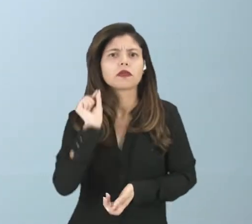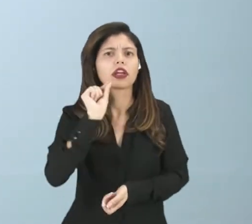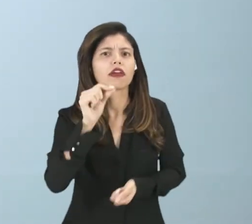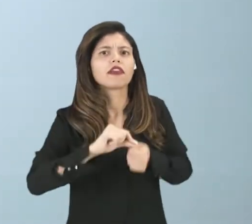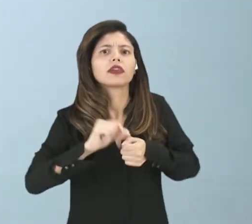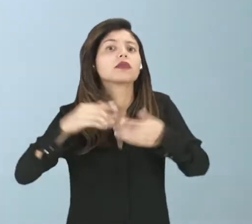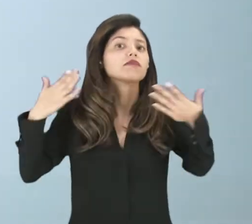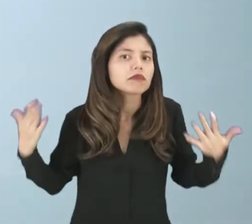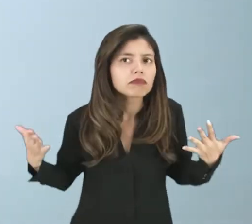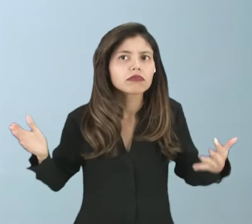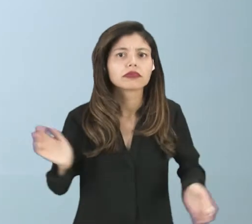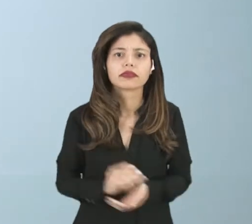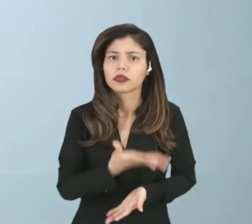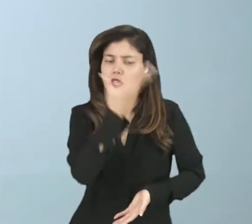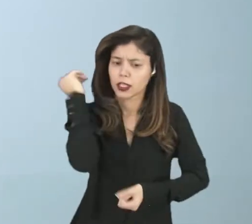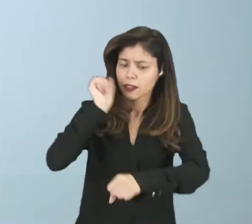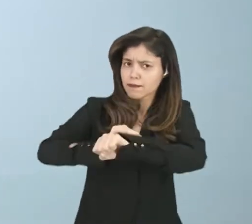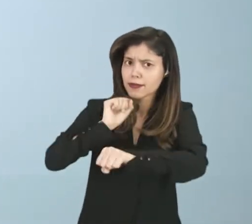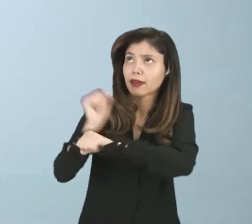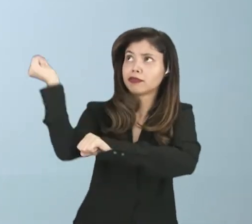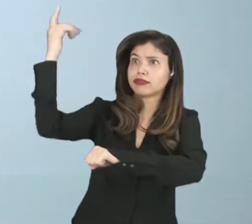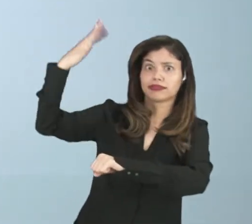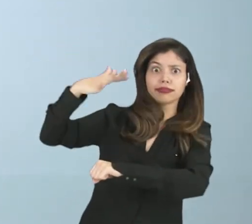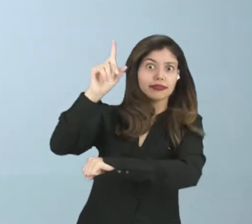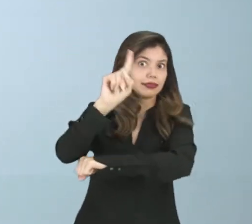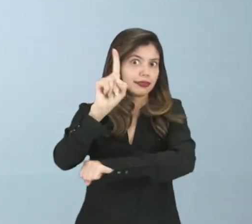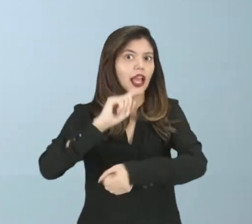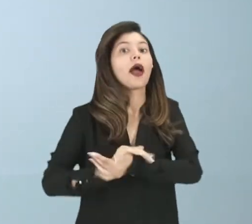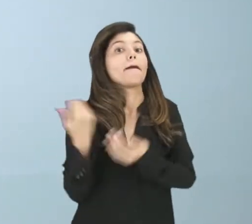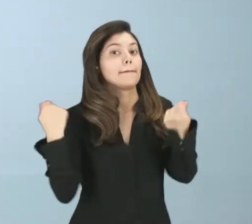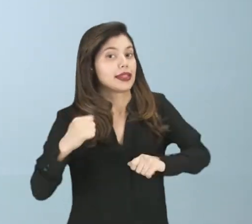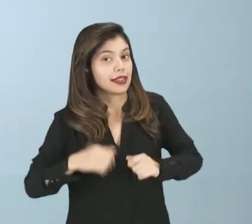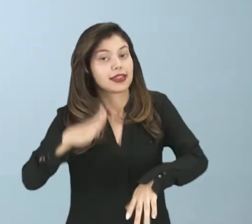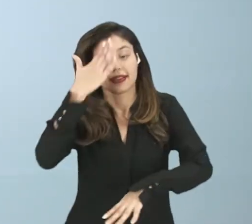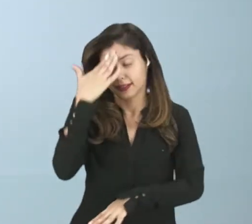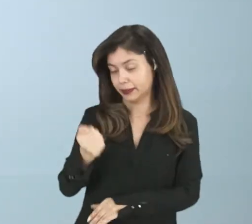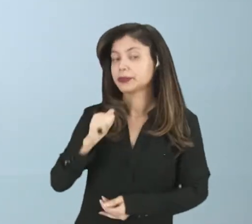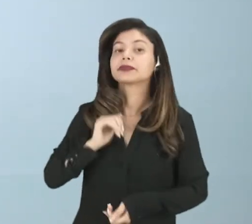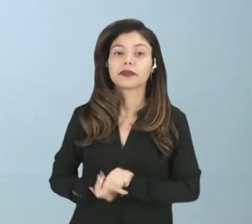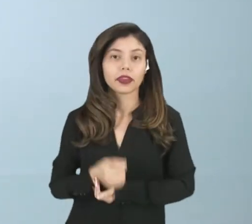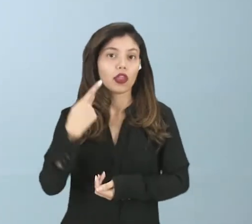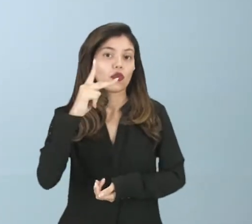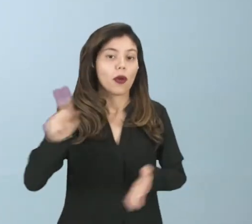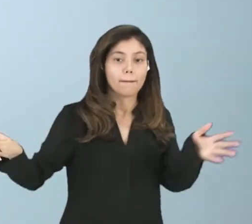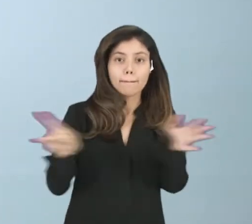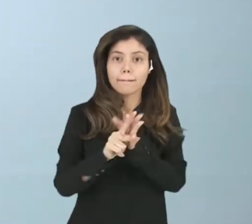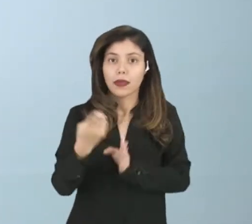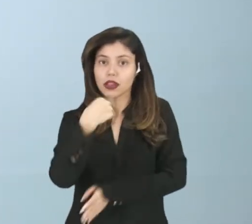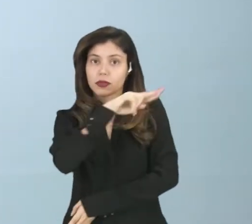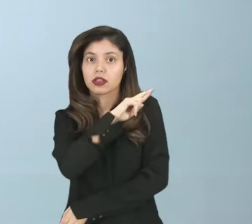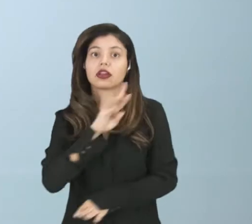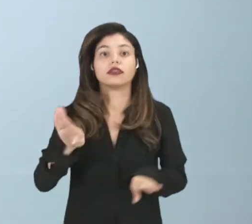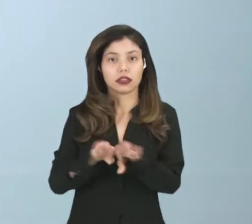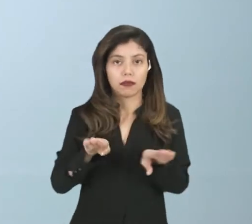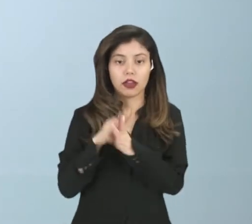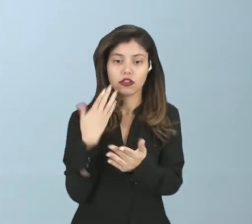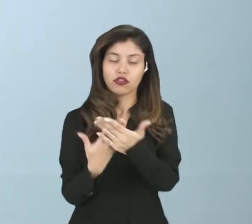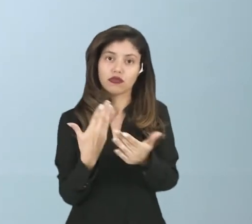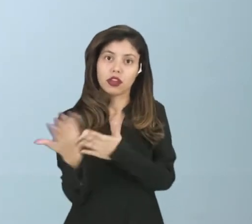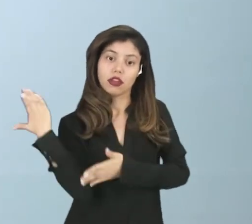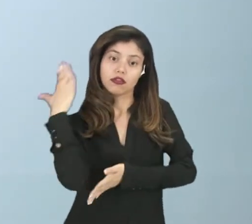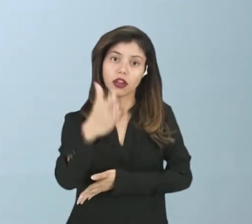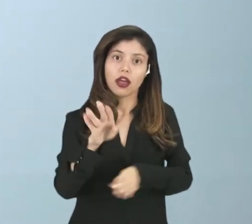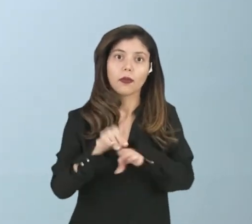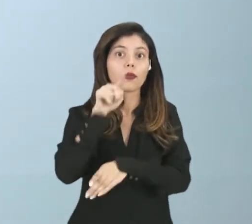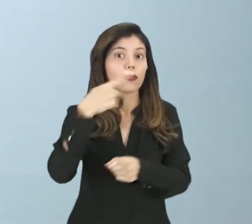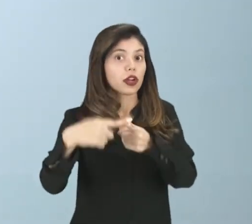em matemática, o que você tem que fazer? Não espere cair do céu. Você tem que ter noção que a tua autorresponsabilidade em